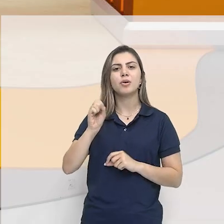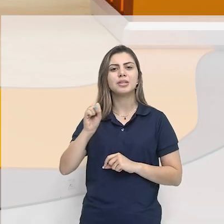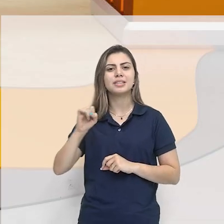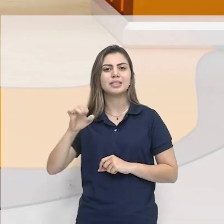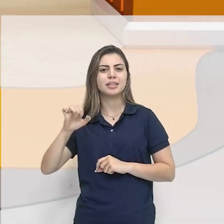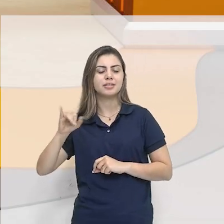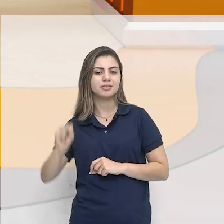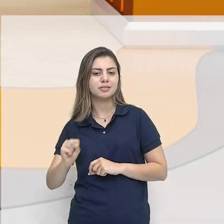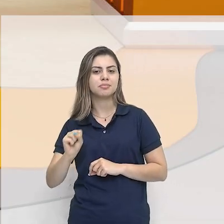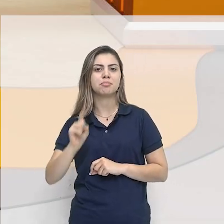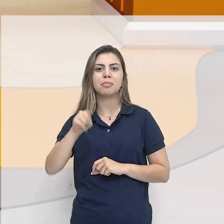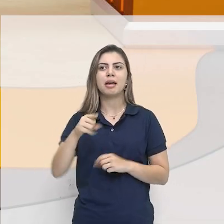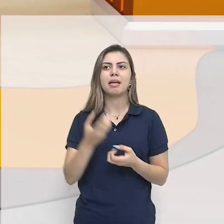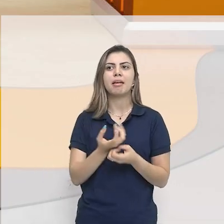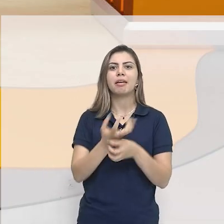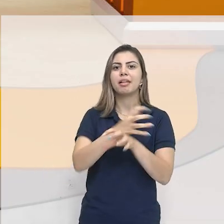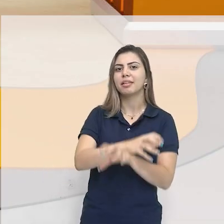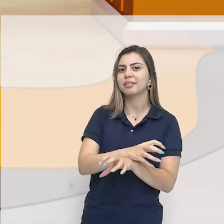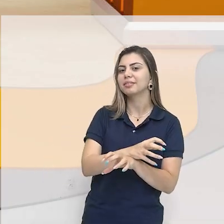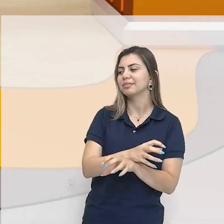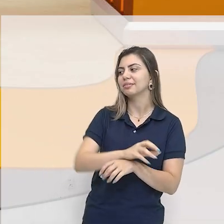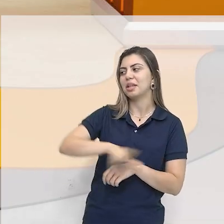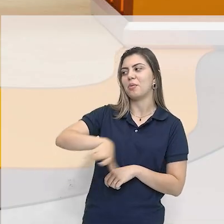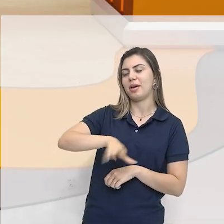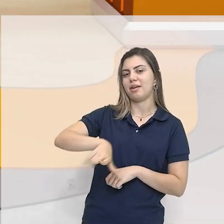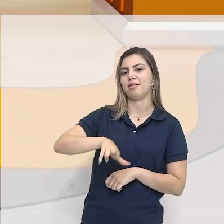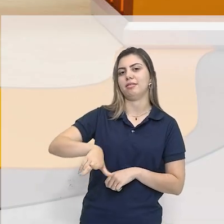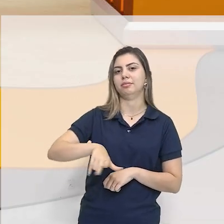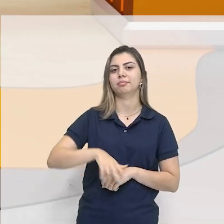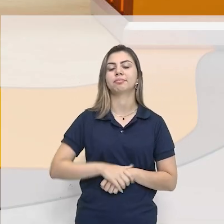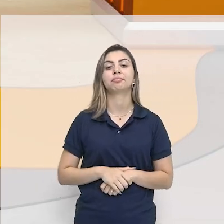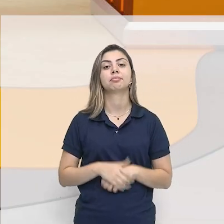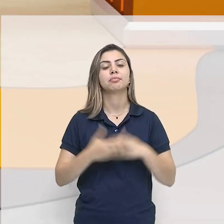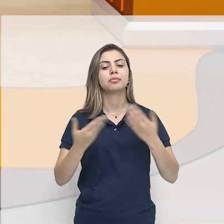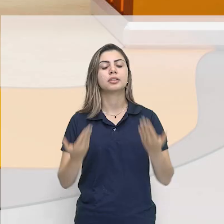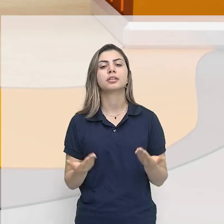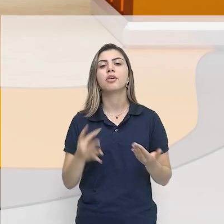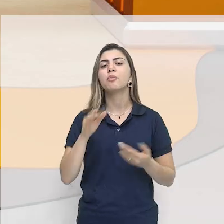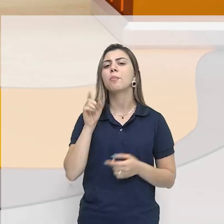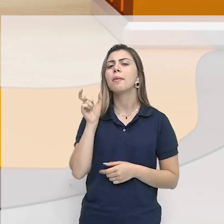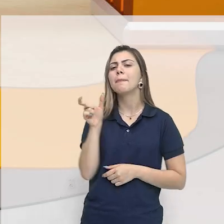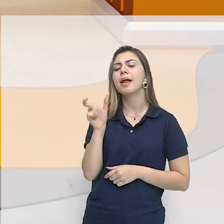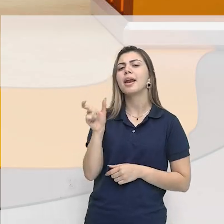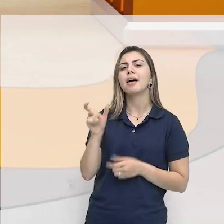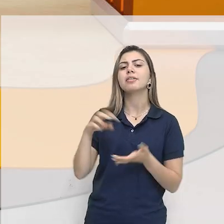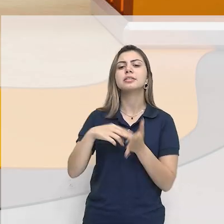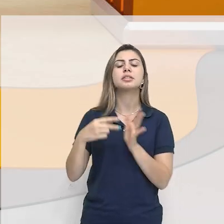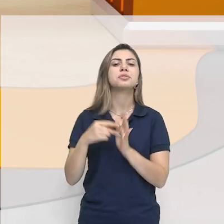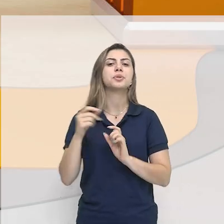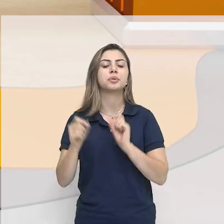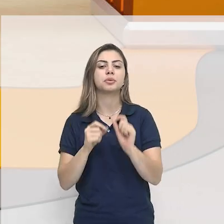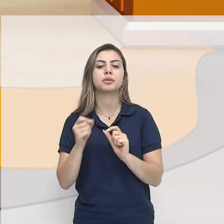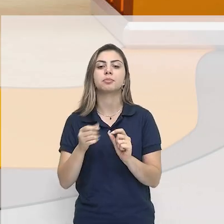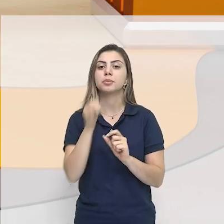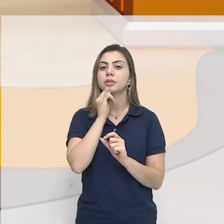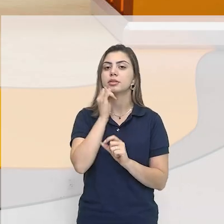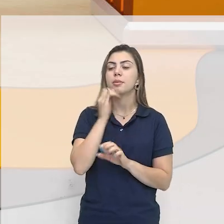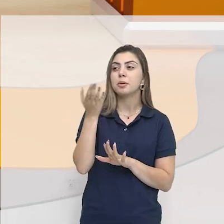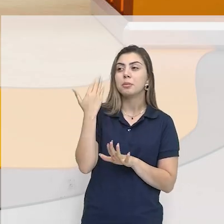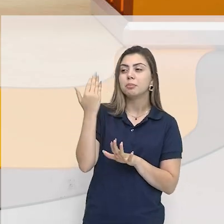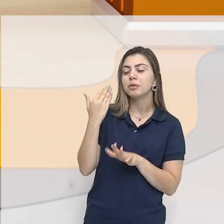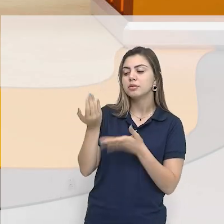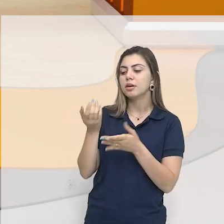Esqueçam esqueleto, pelo amor de Deus, isso não existe, tá? Então, encontramos fósseis antigos, encontramos